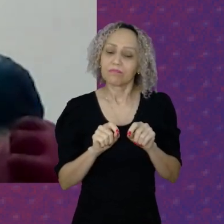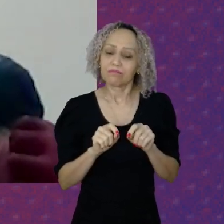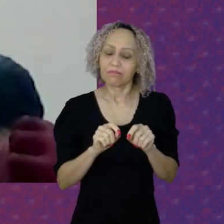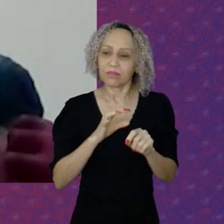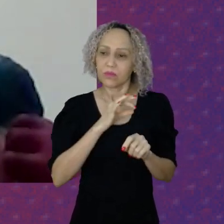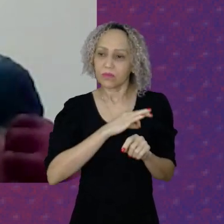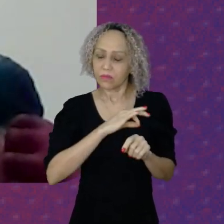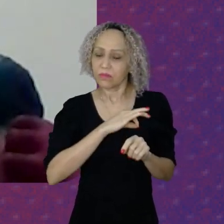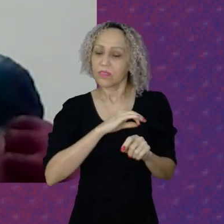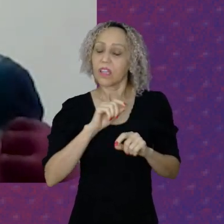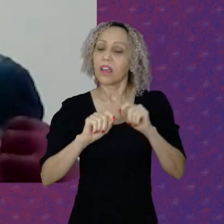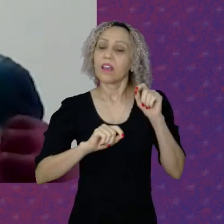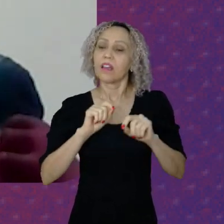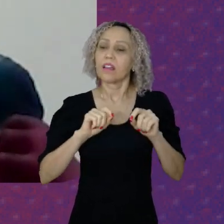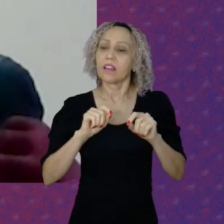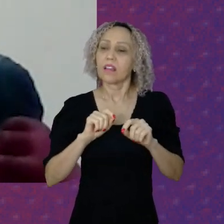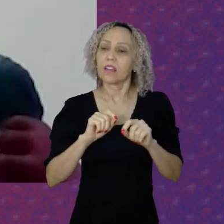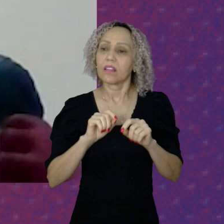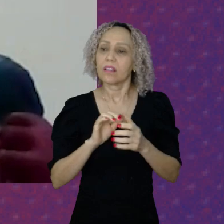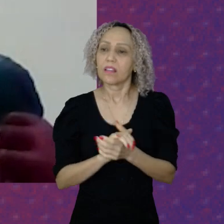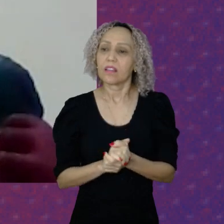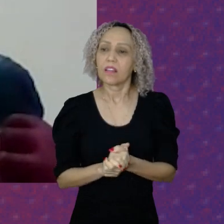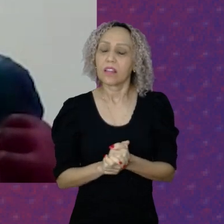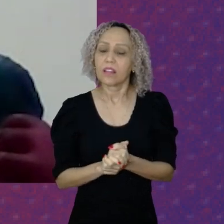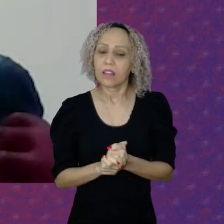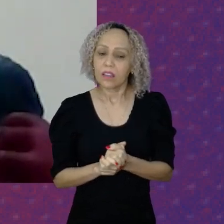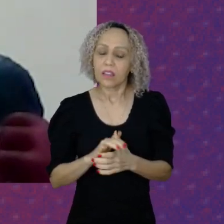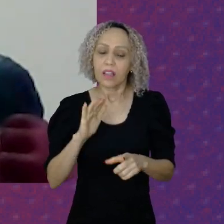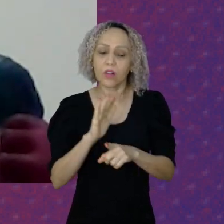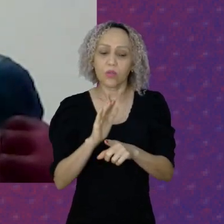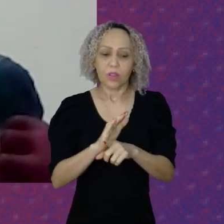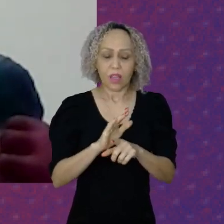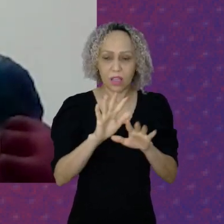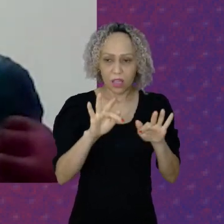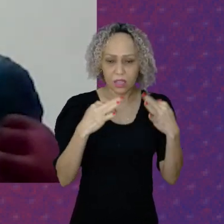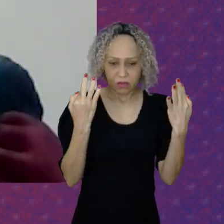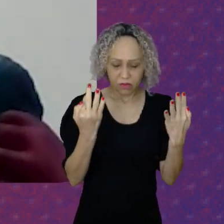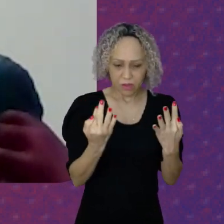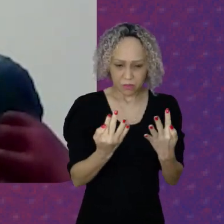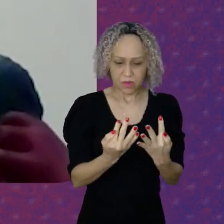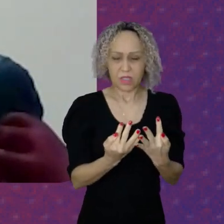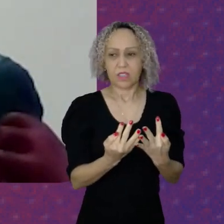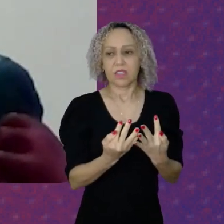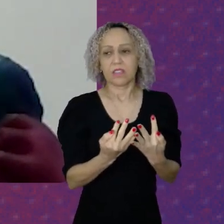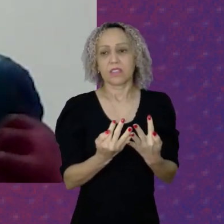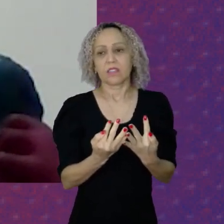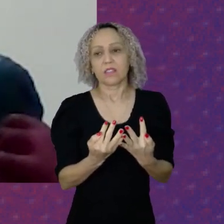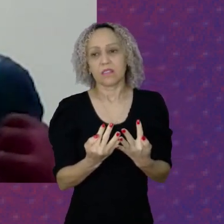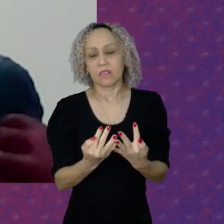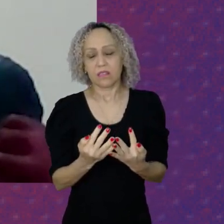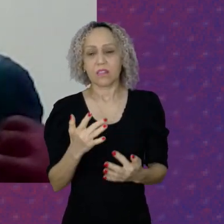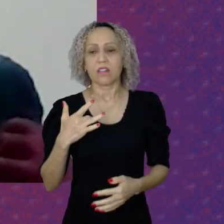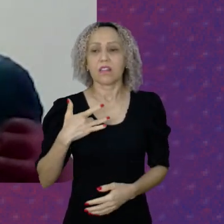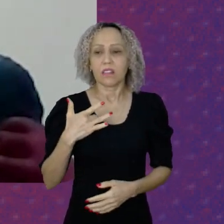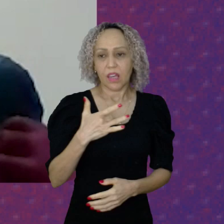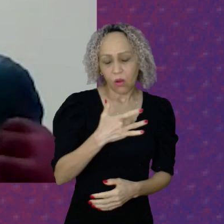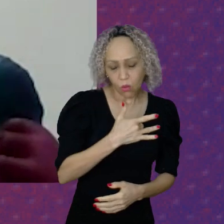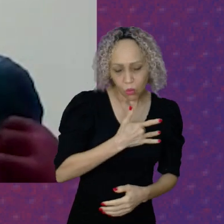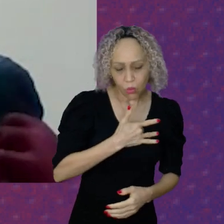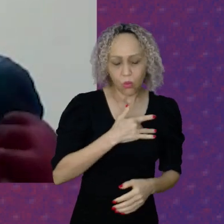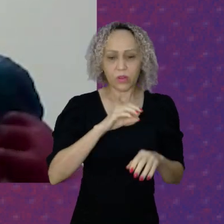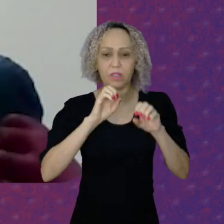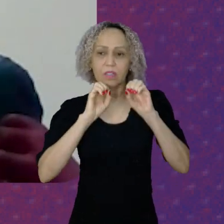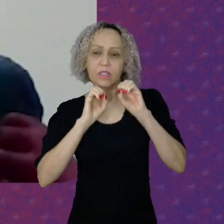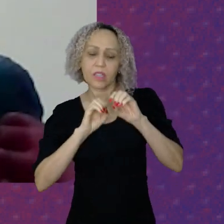ele propiciou, na verdade, o acesso às famílias beneficiadas aos serviços de saúde, de